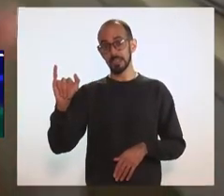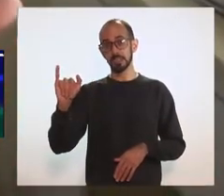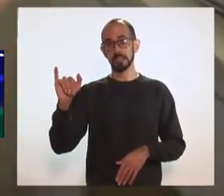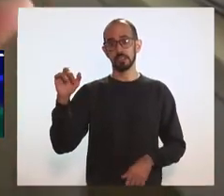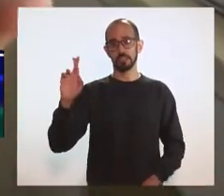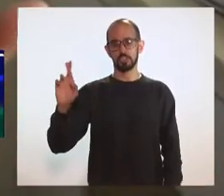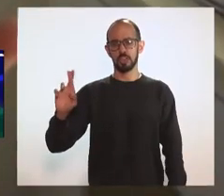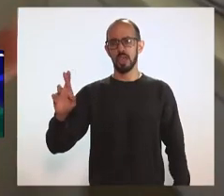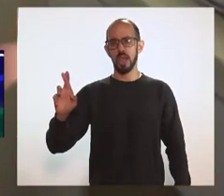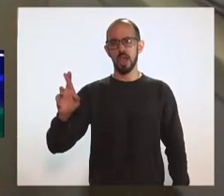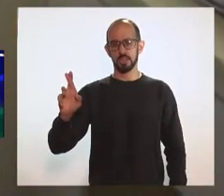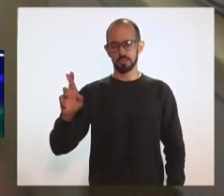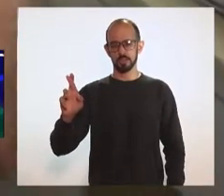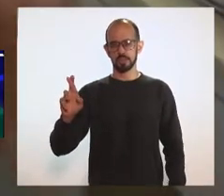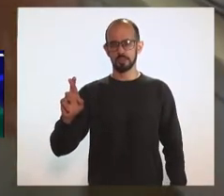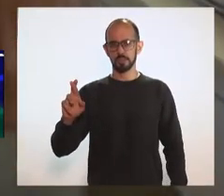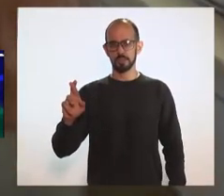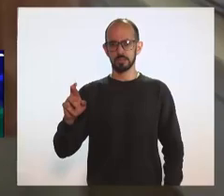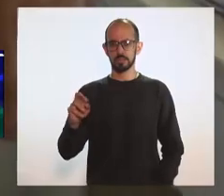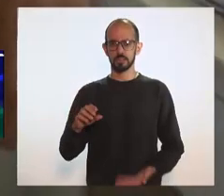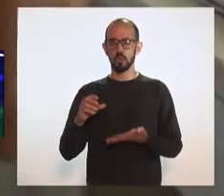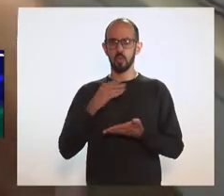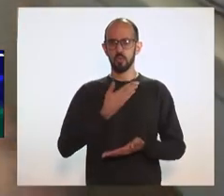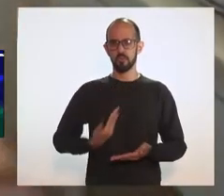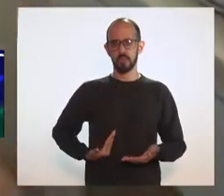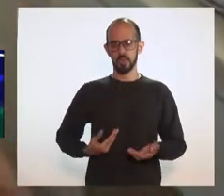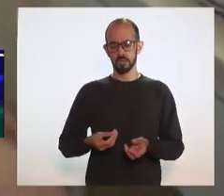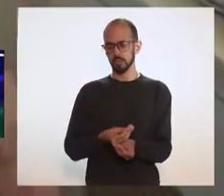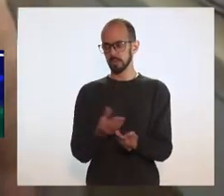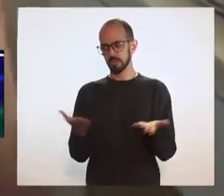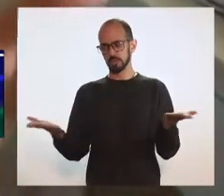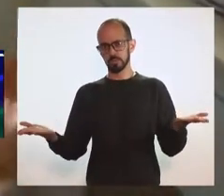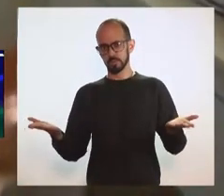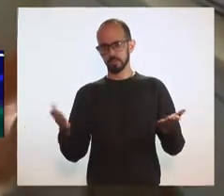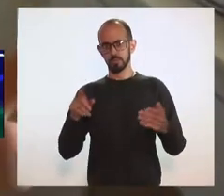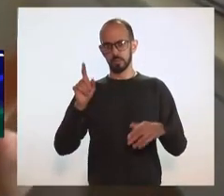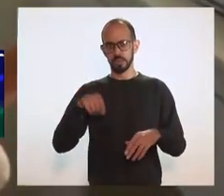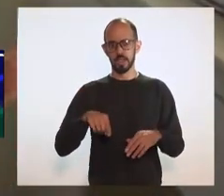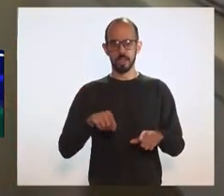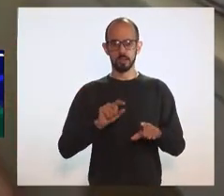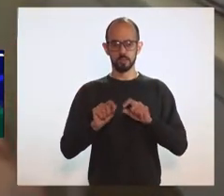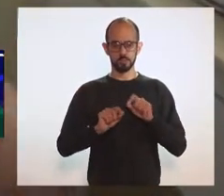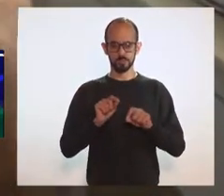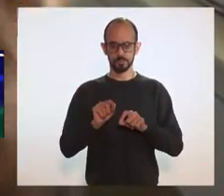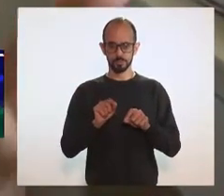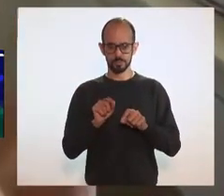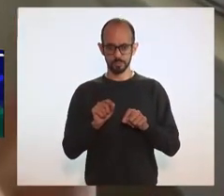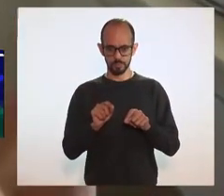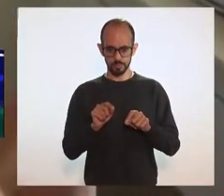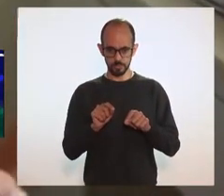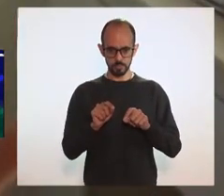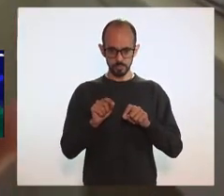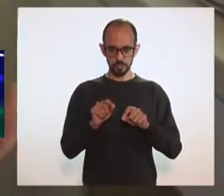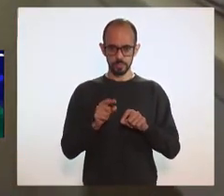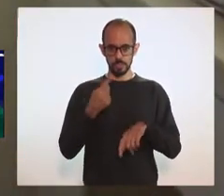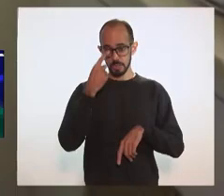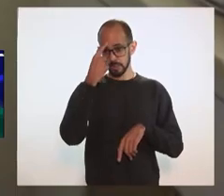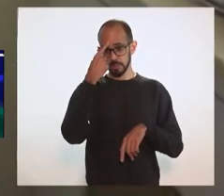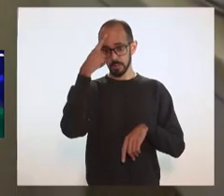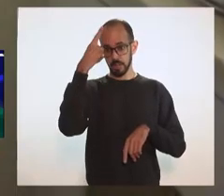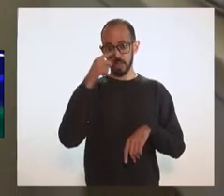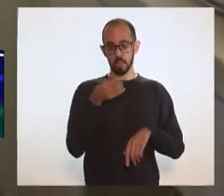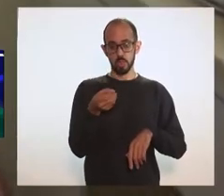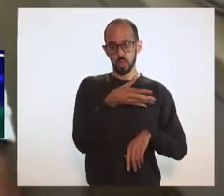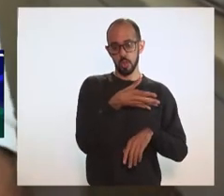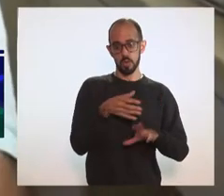economia americana, né? Que, em tese, é a matriz do neoliberalismo. E nós estamos